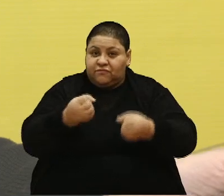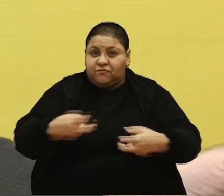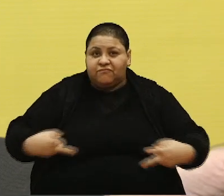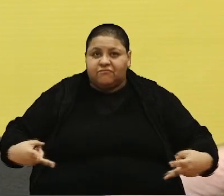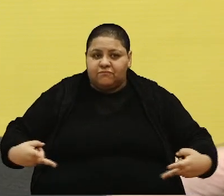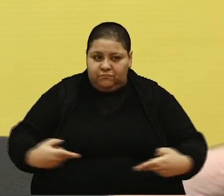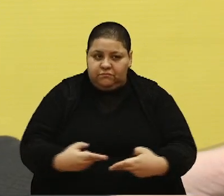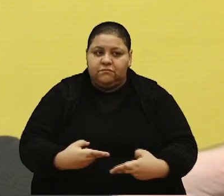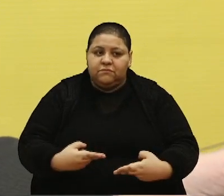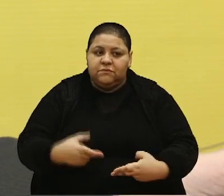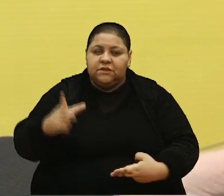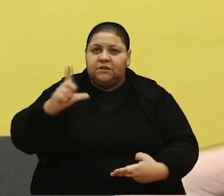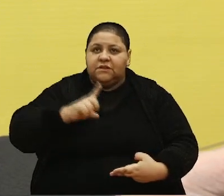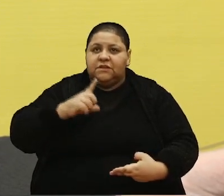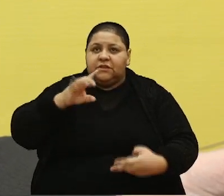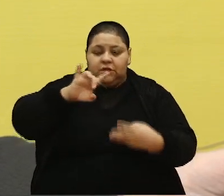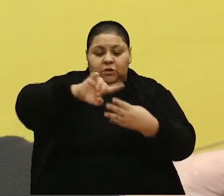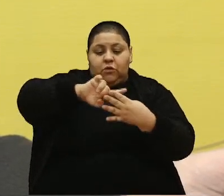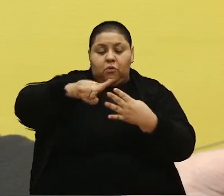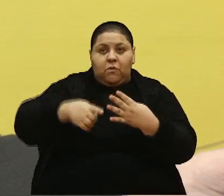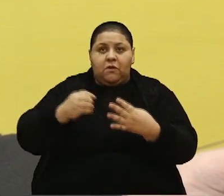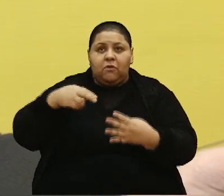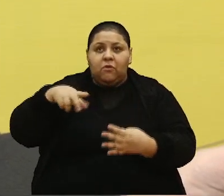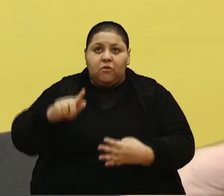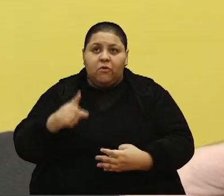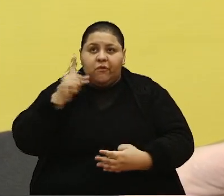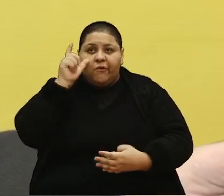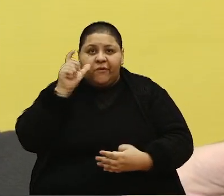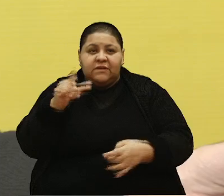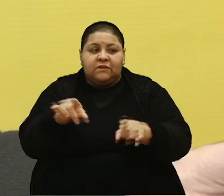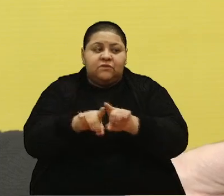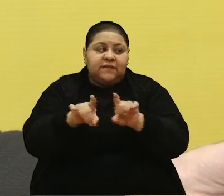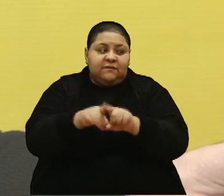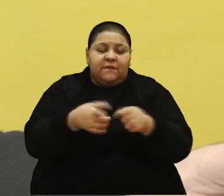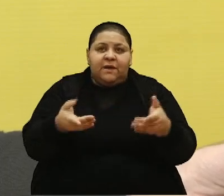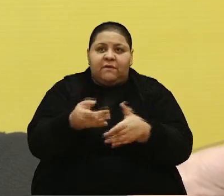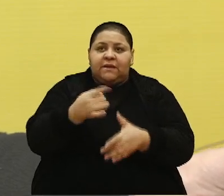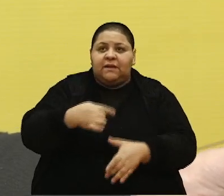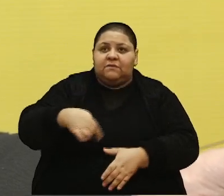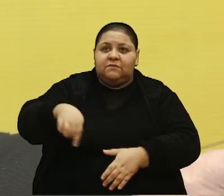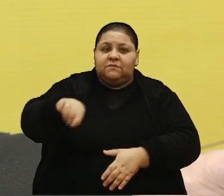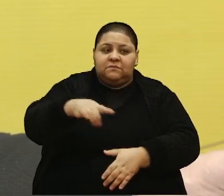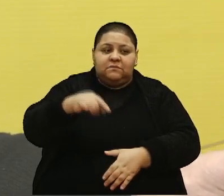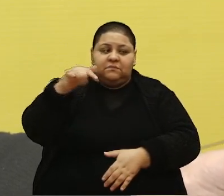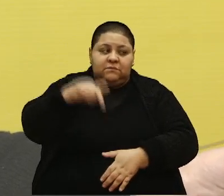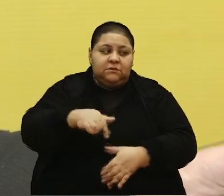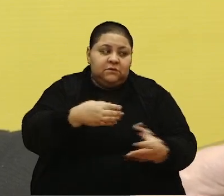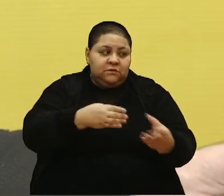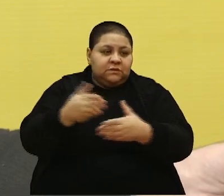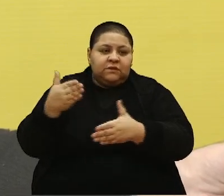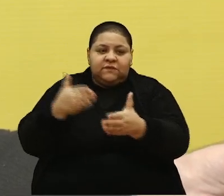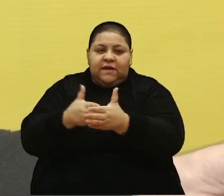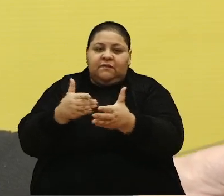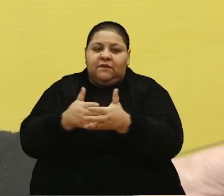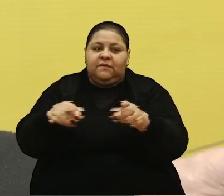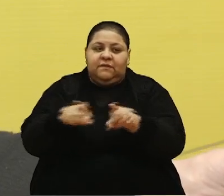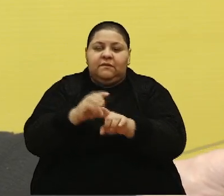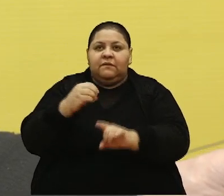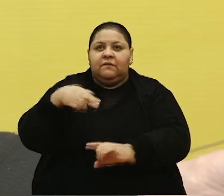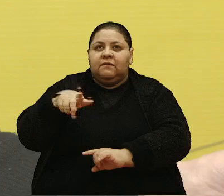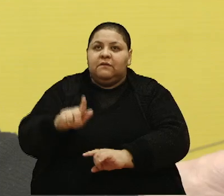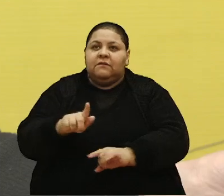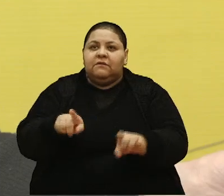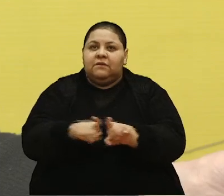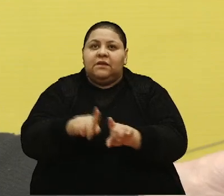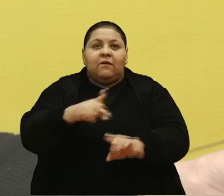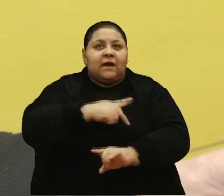Castramóvel, existiam 4 ONGs interessadas. Dessas 4 ONGs, 2 entregaram documentações. A ONG que eu presido